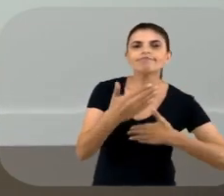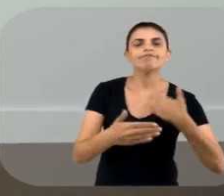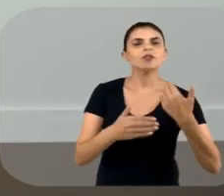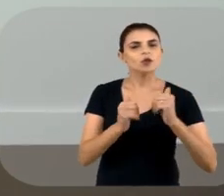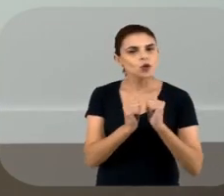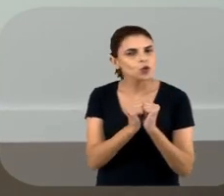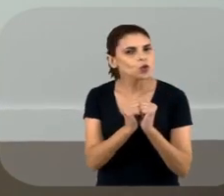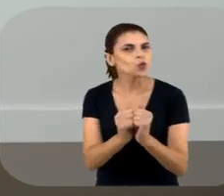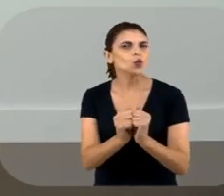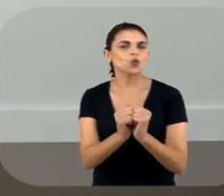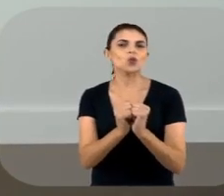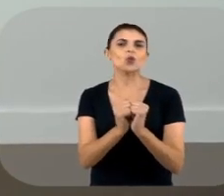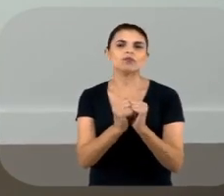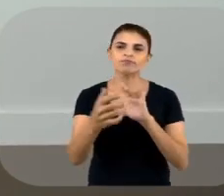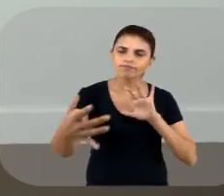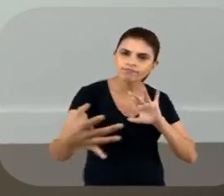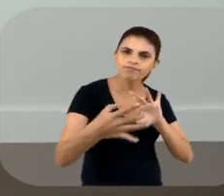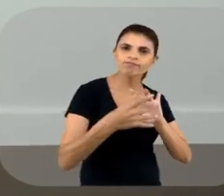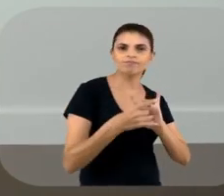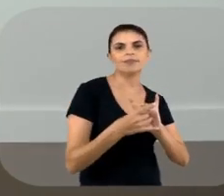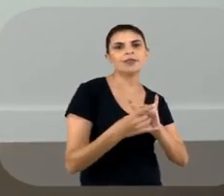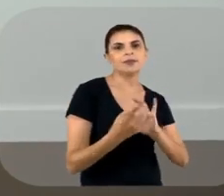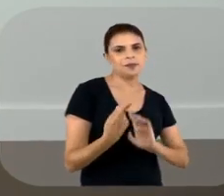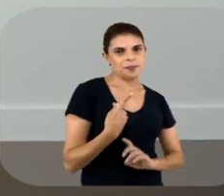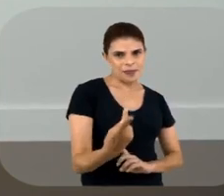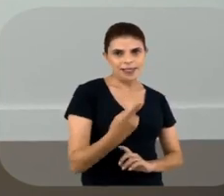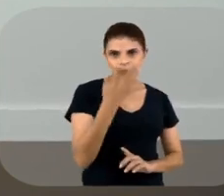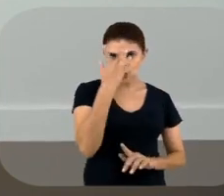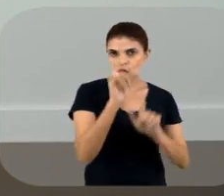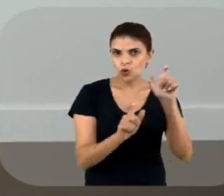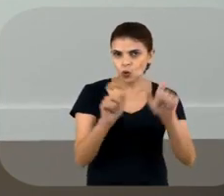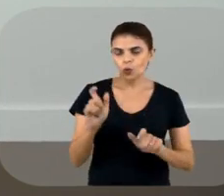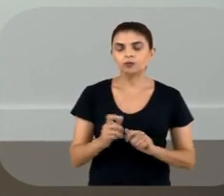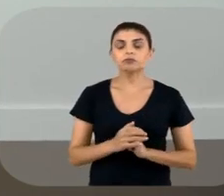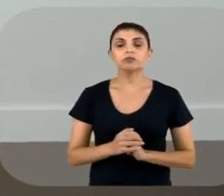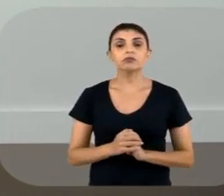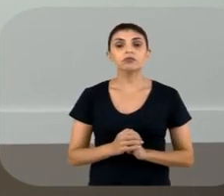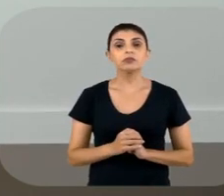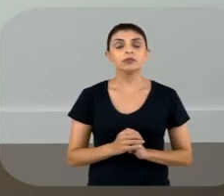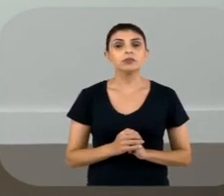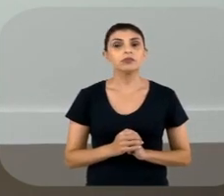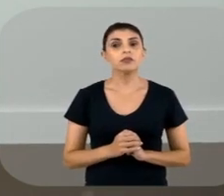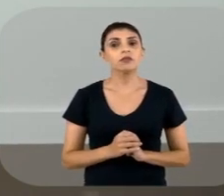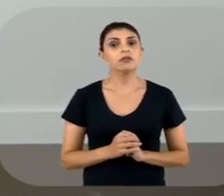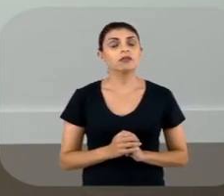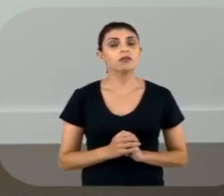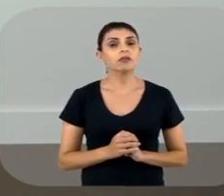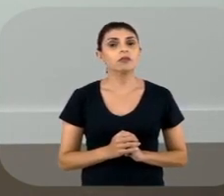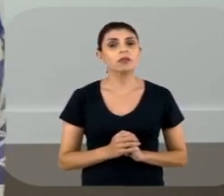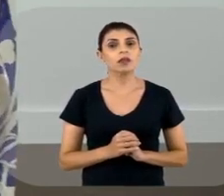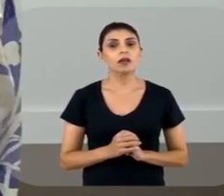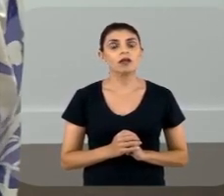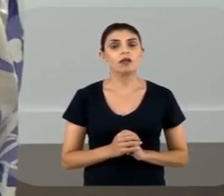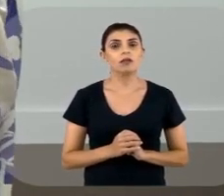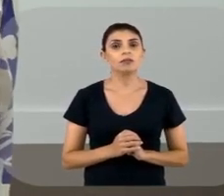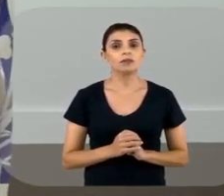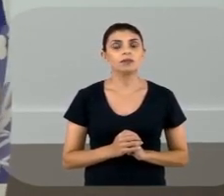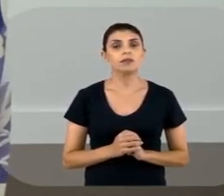conhecimento junto com as outras pessoas. E aí, em especial, a gente, né,